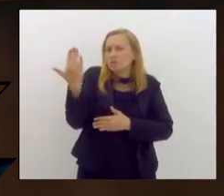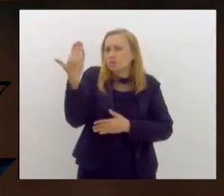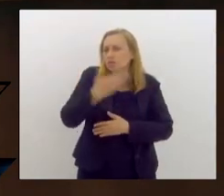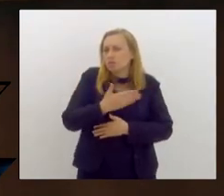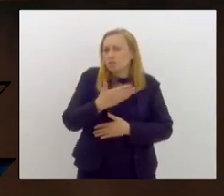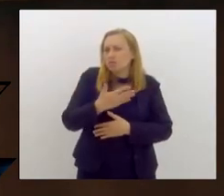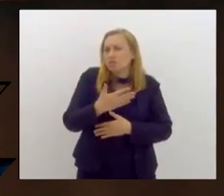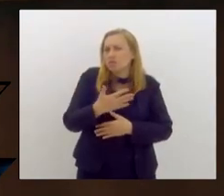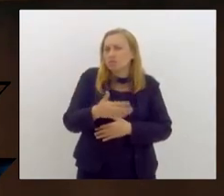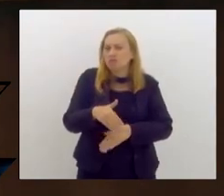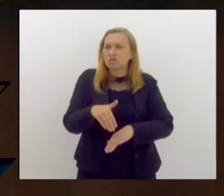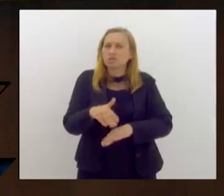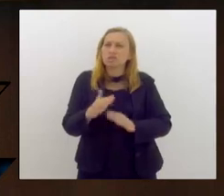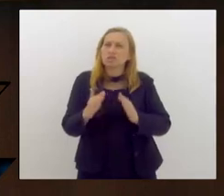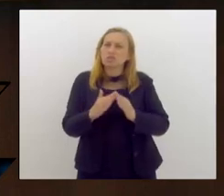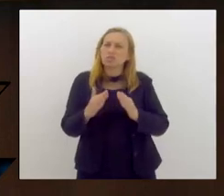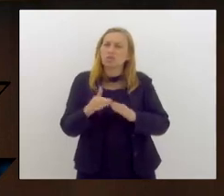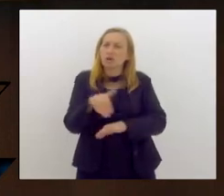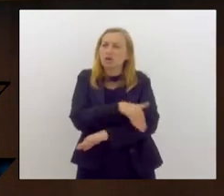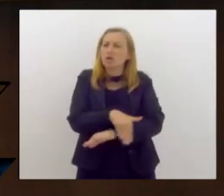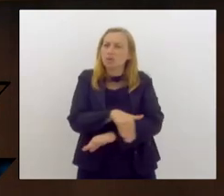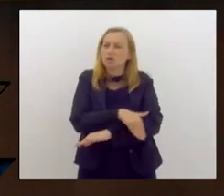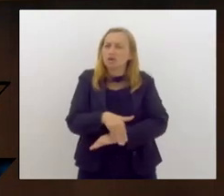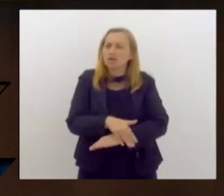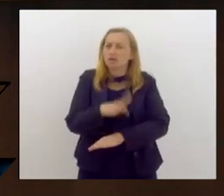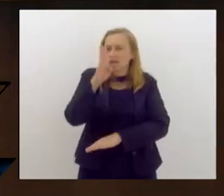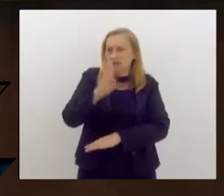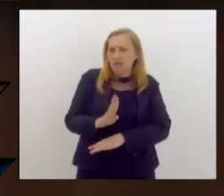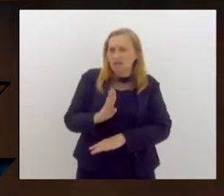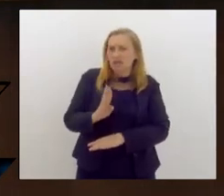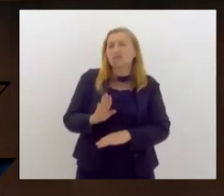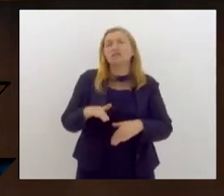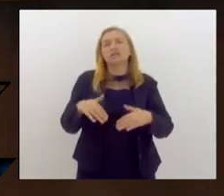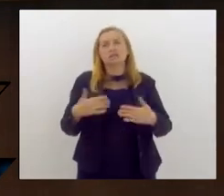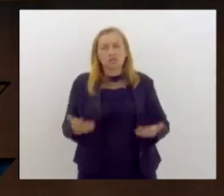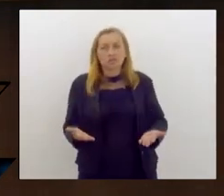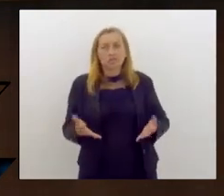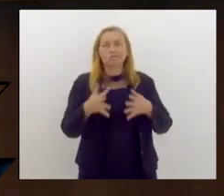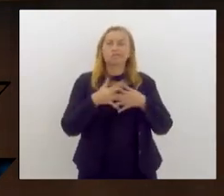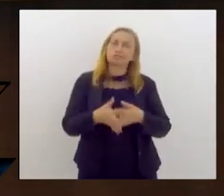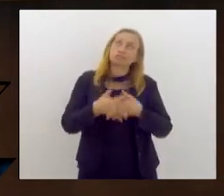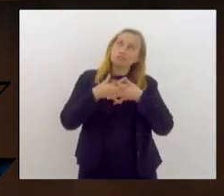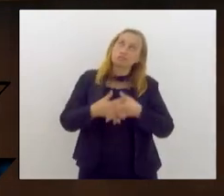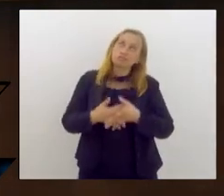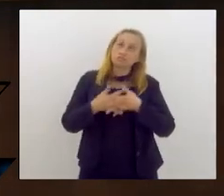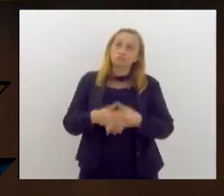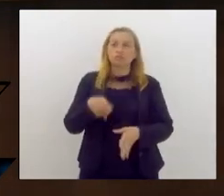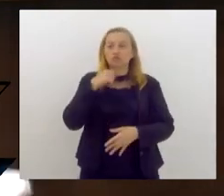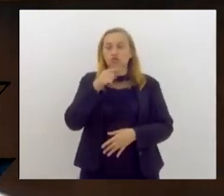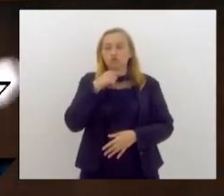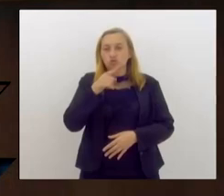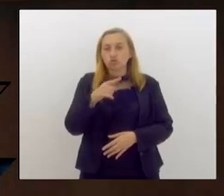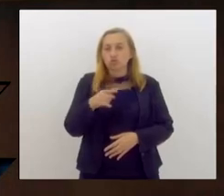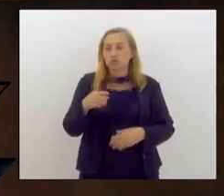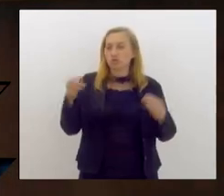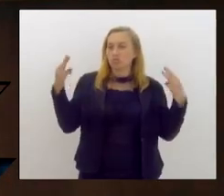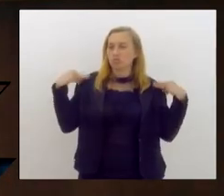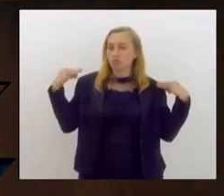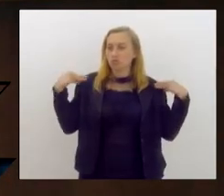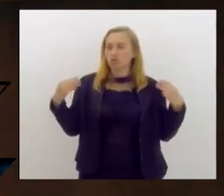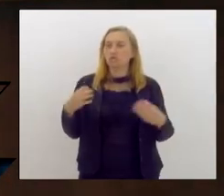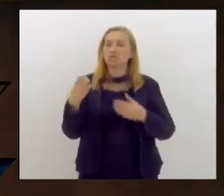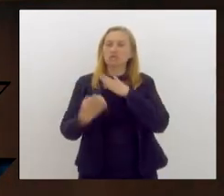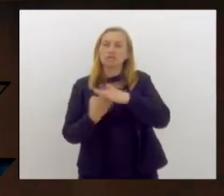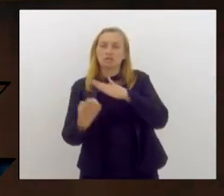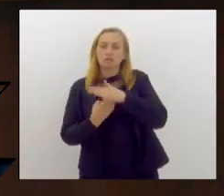residência, que com isso ele teria direito à gratuidade. Então, para não trazer dúvida ao motorista, à empresa,